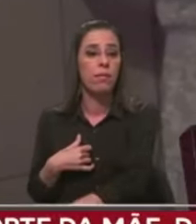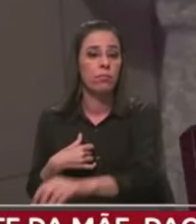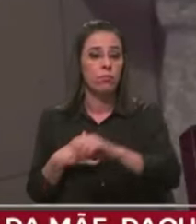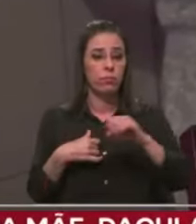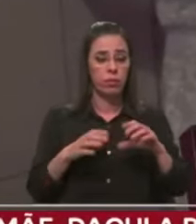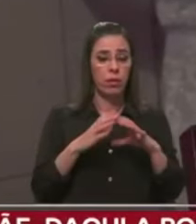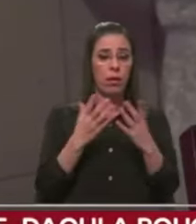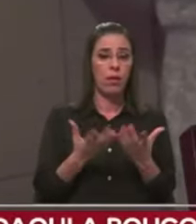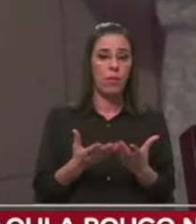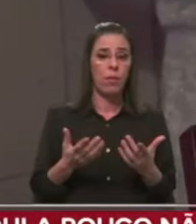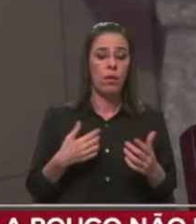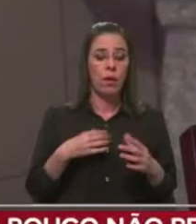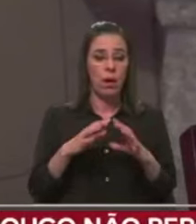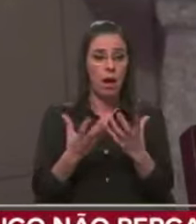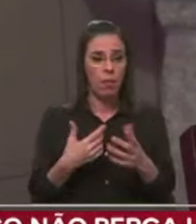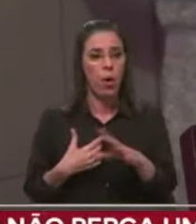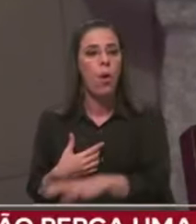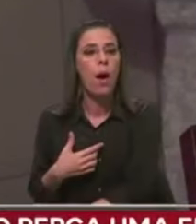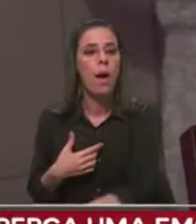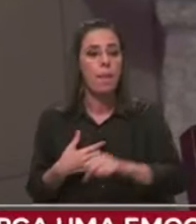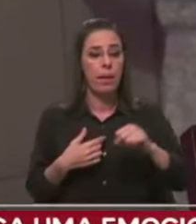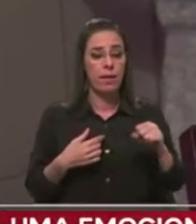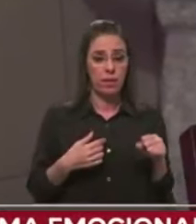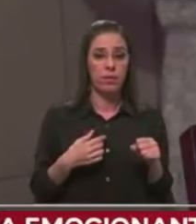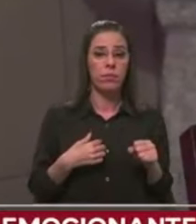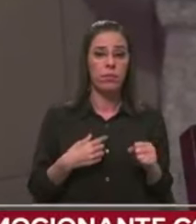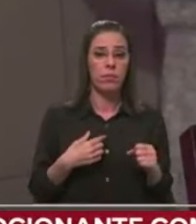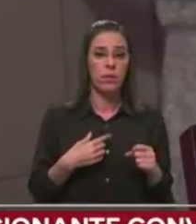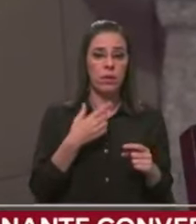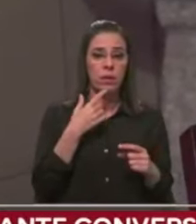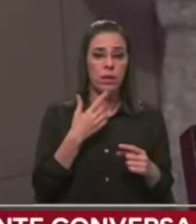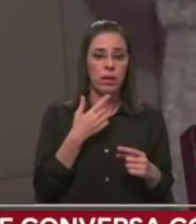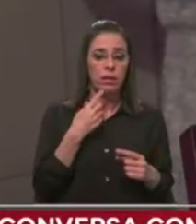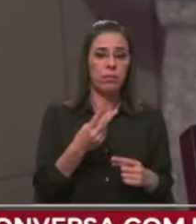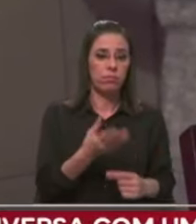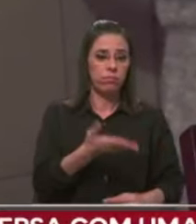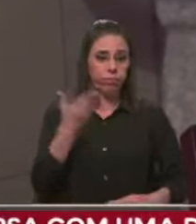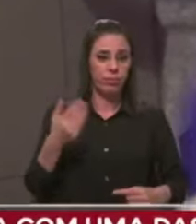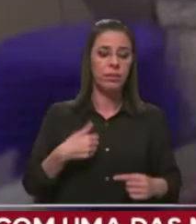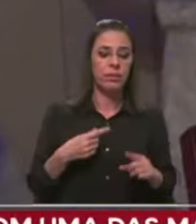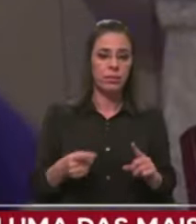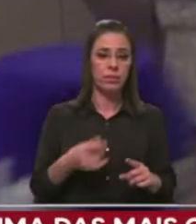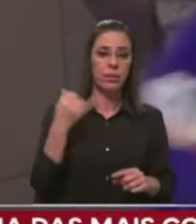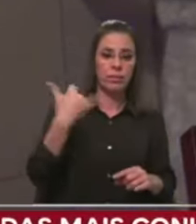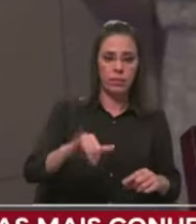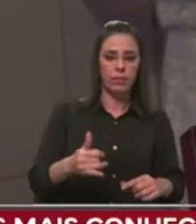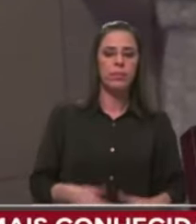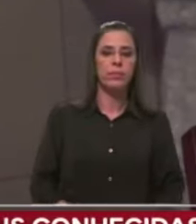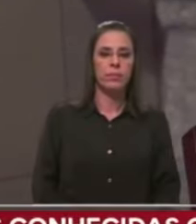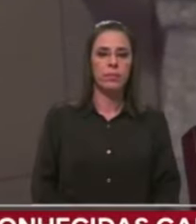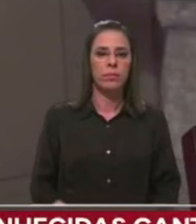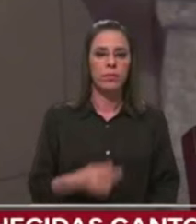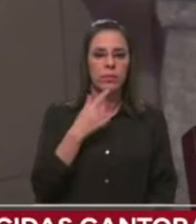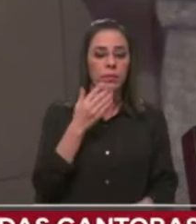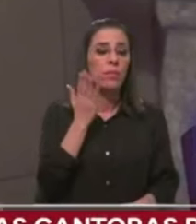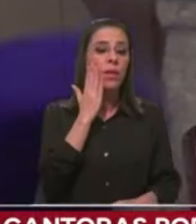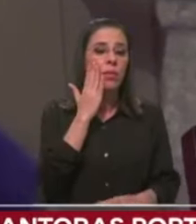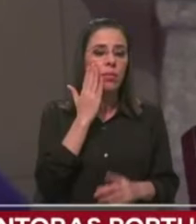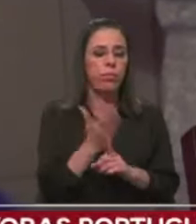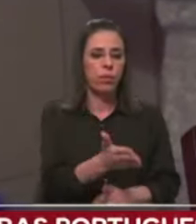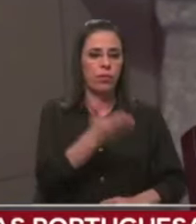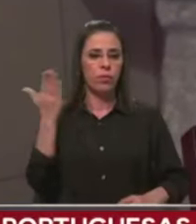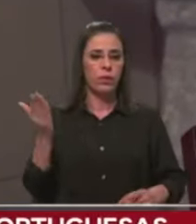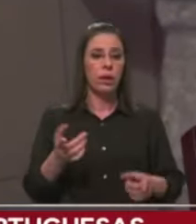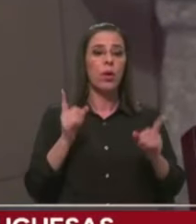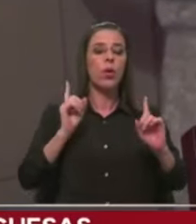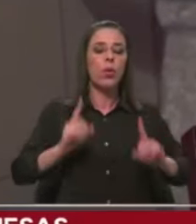eu já não deixei apanhar eu a bola e dei medos de vas quilhas agrediu não é sim der umas bofetadas Por que é que